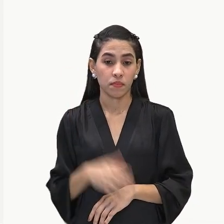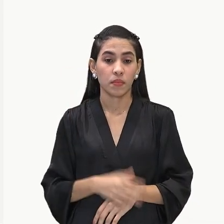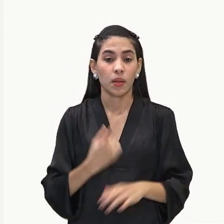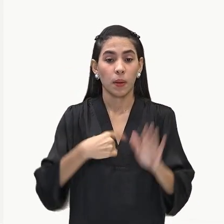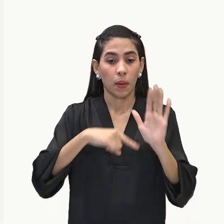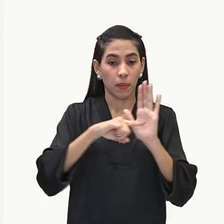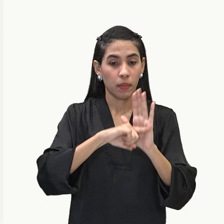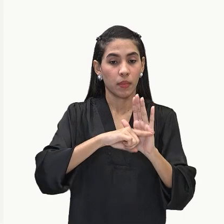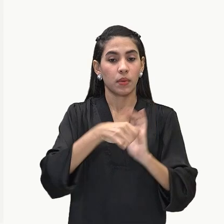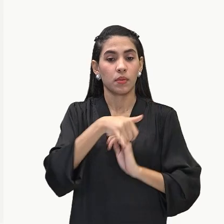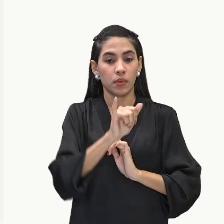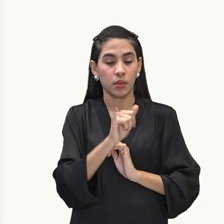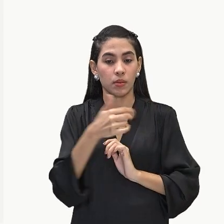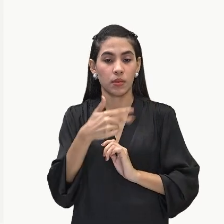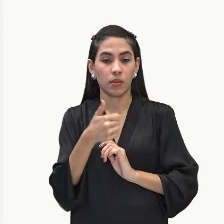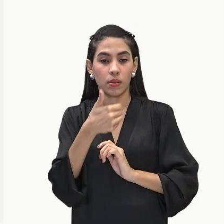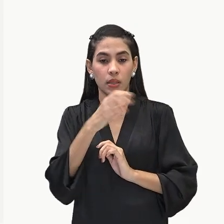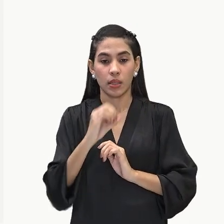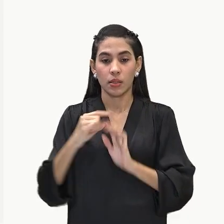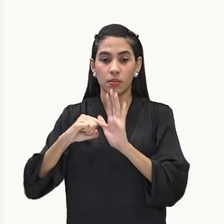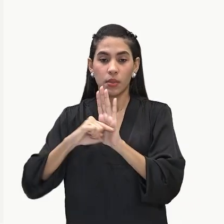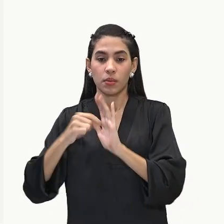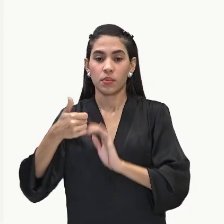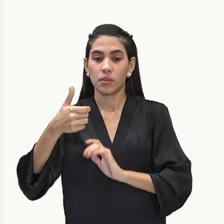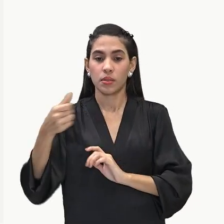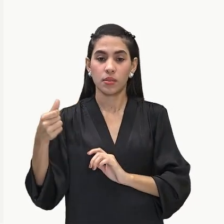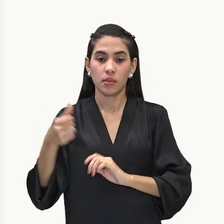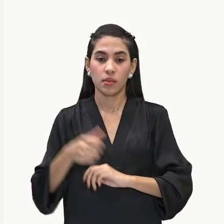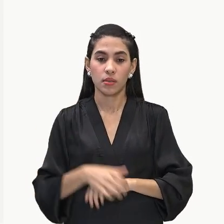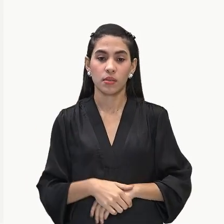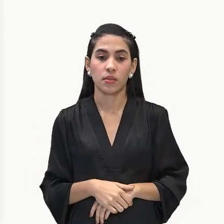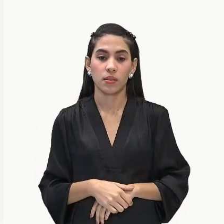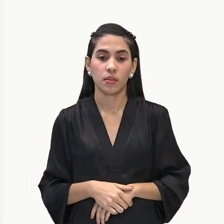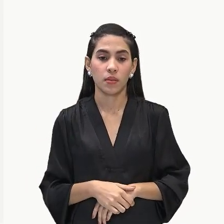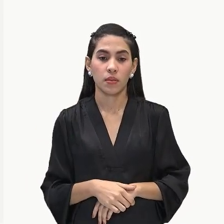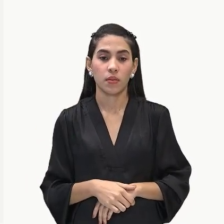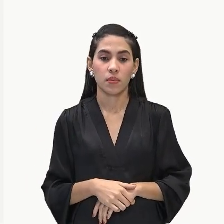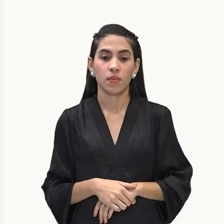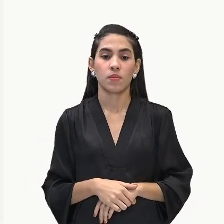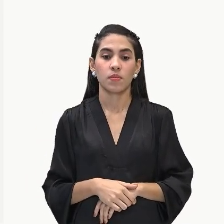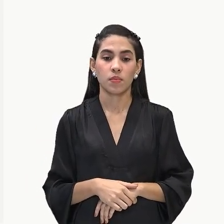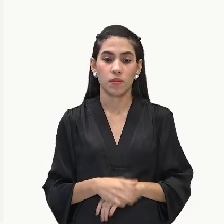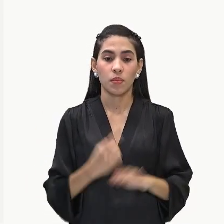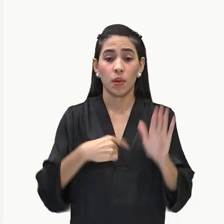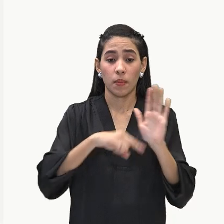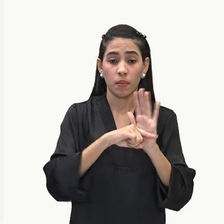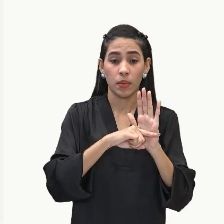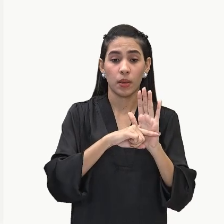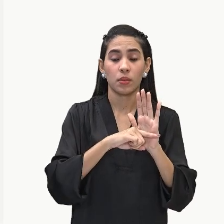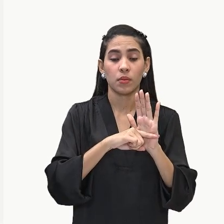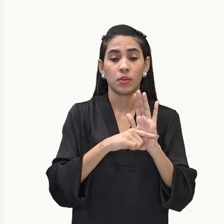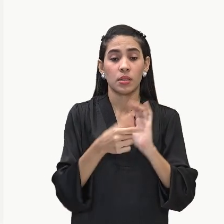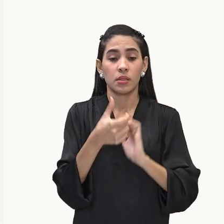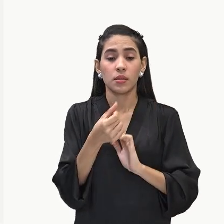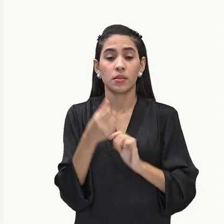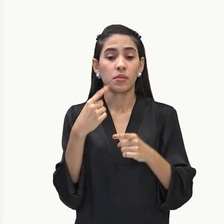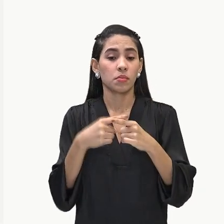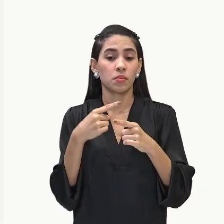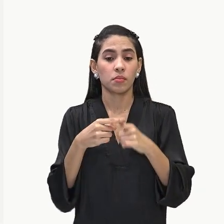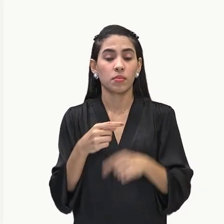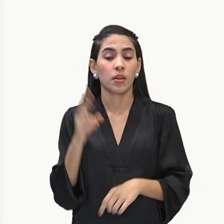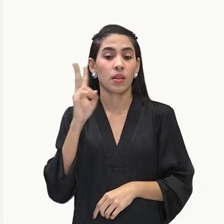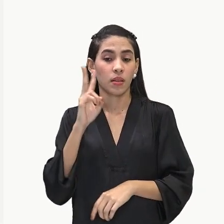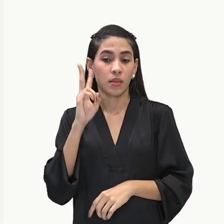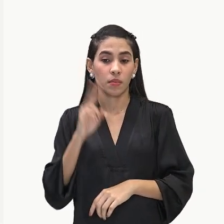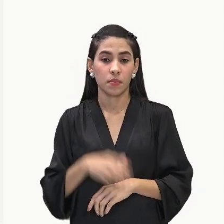y é igual a 10 menos 16, que vai dar menos 6. Por quê?